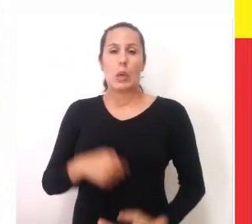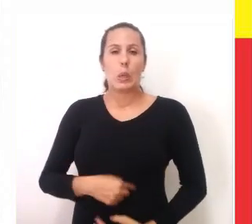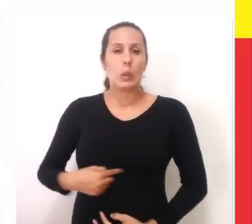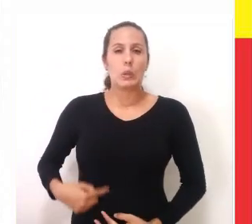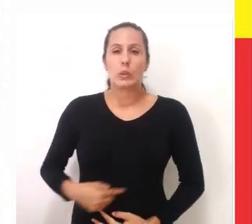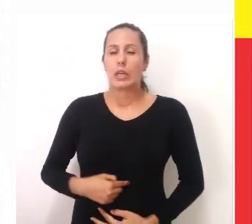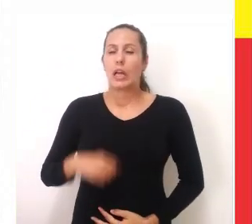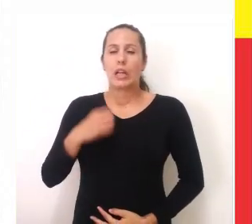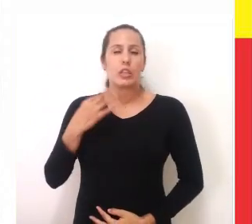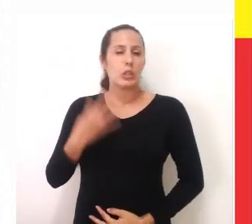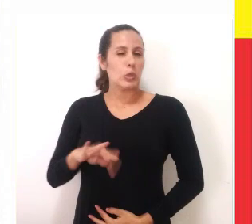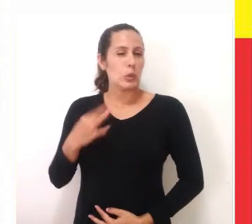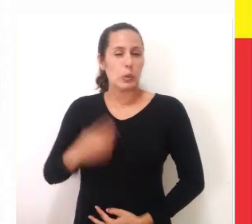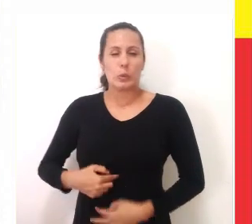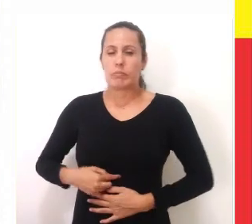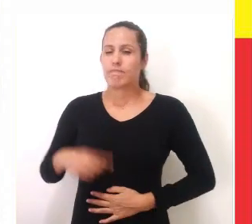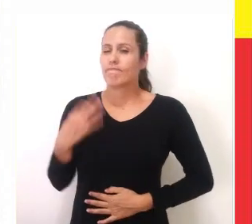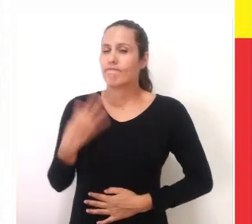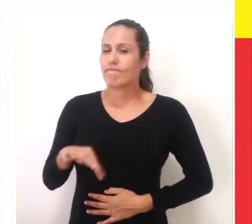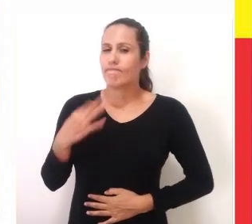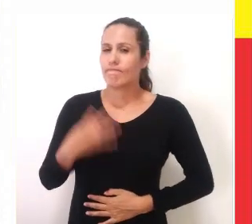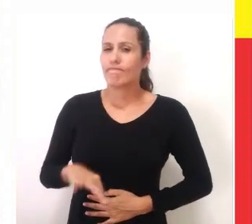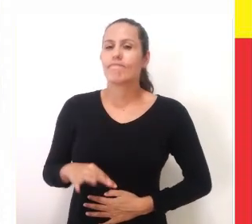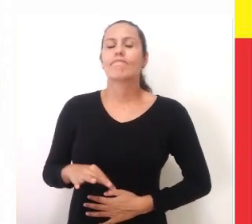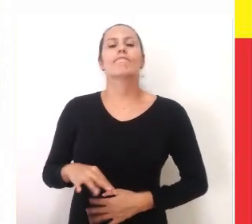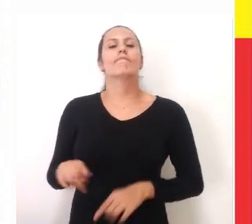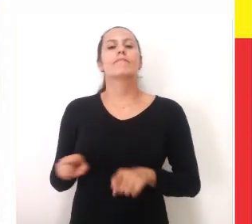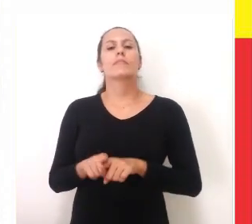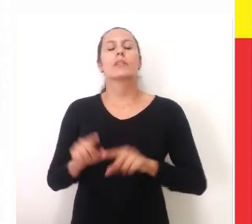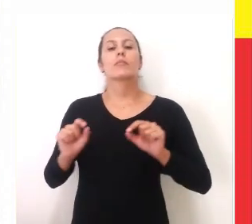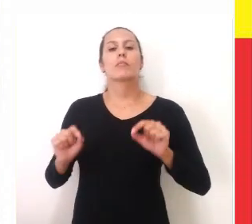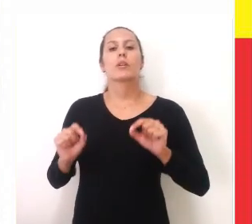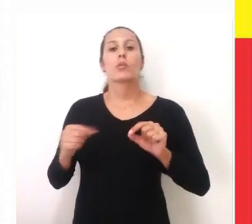cabeça, seria dores no estômago,